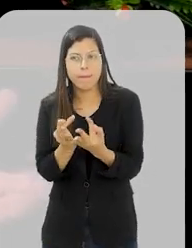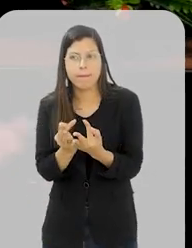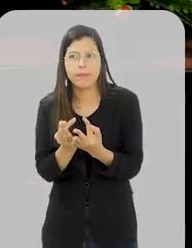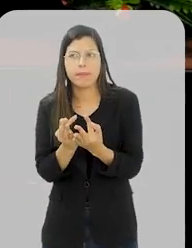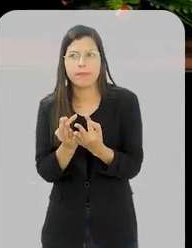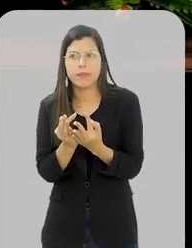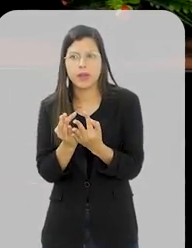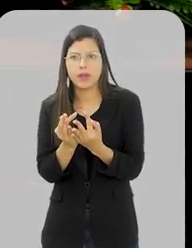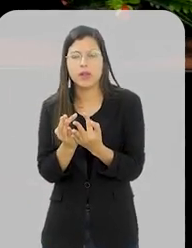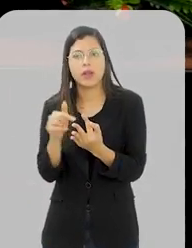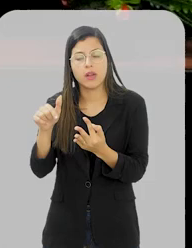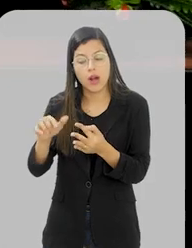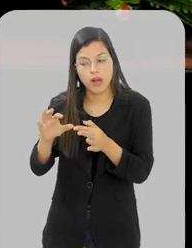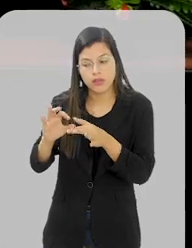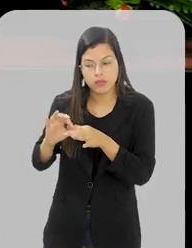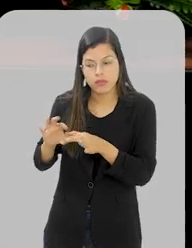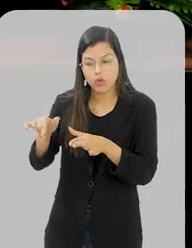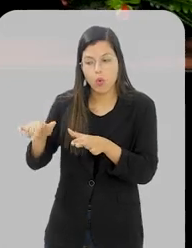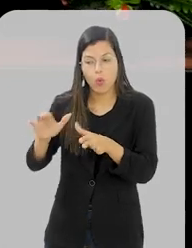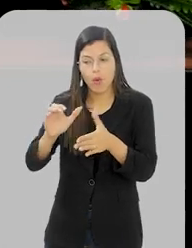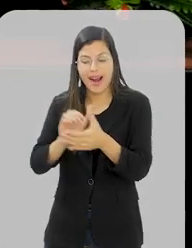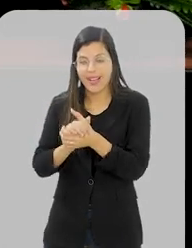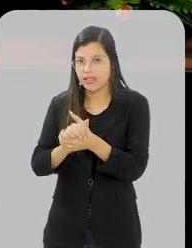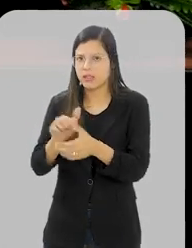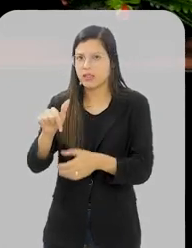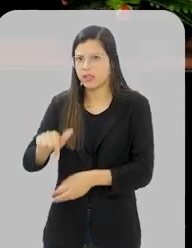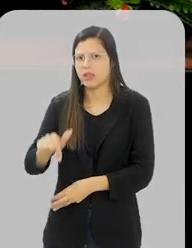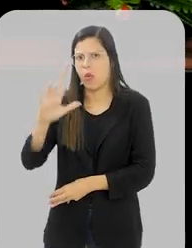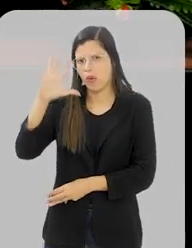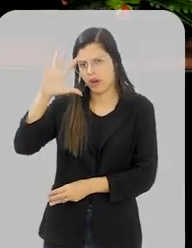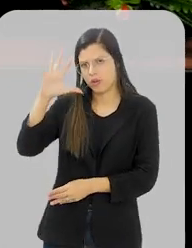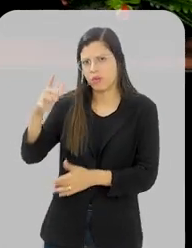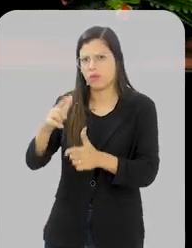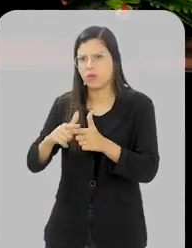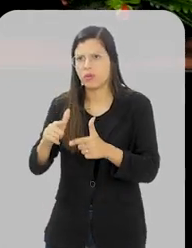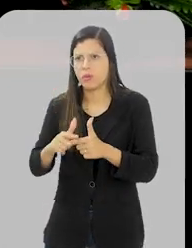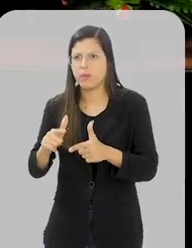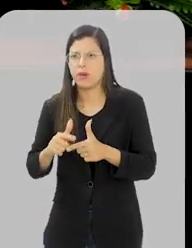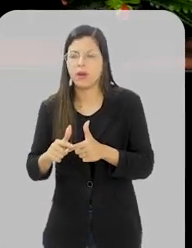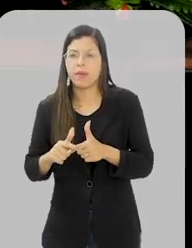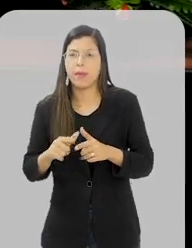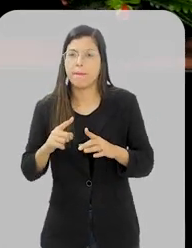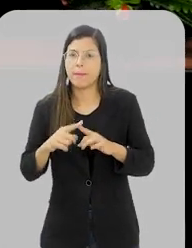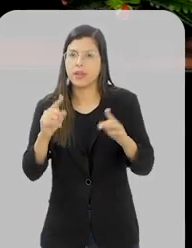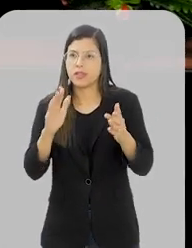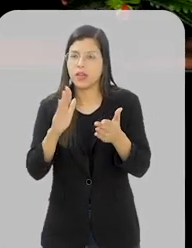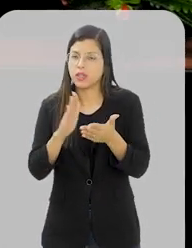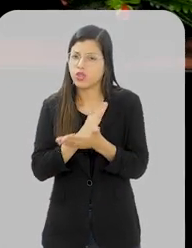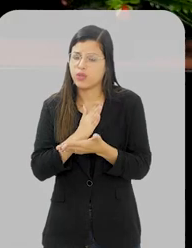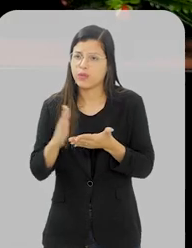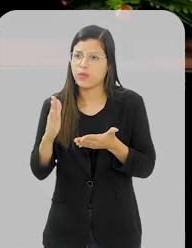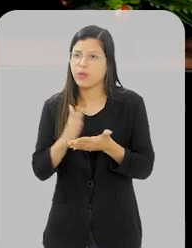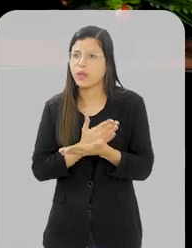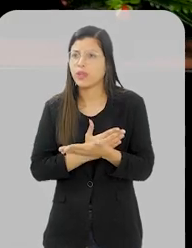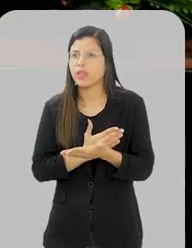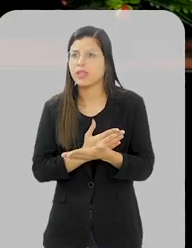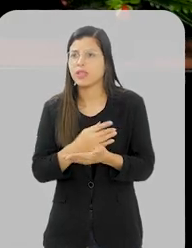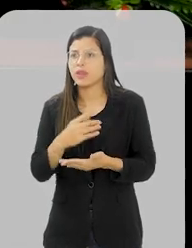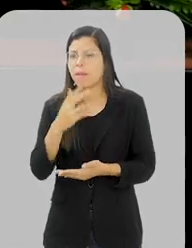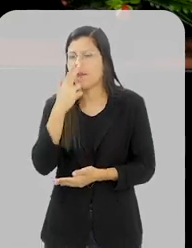maior não se envolva e desde que o casal resolve seus problemas eu acho que a coisa dá para ir agora muitas das vezes